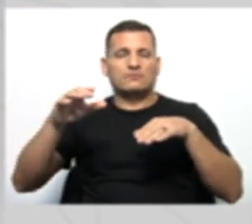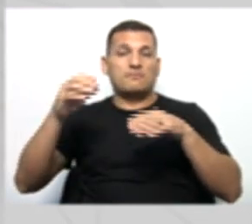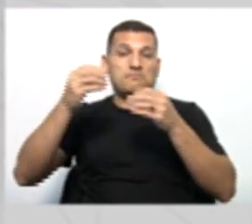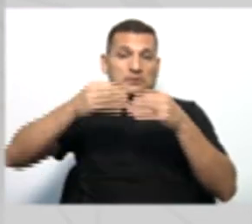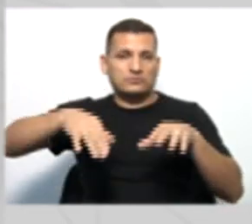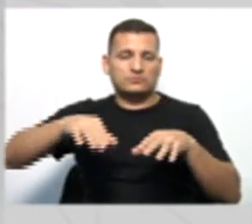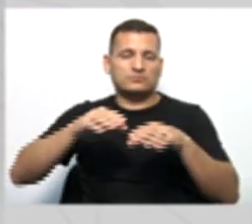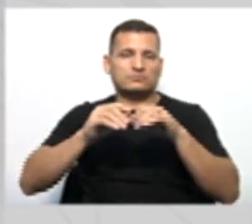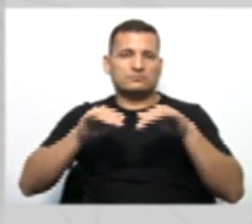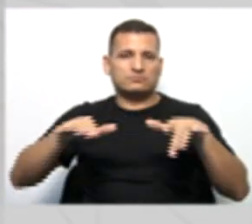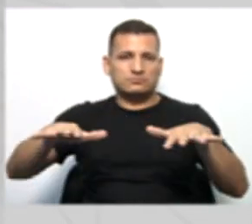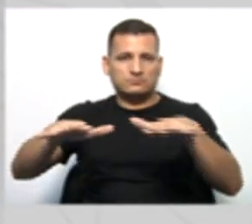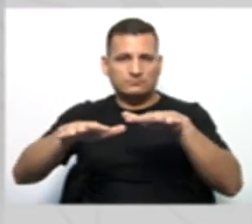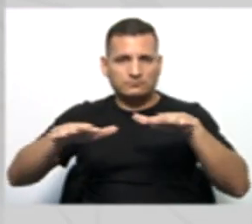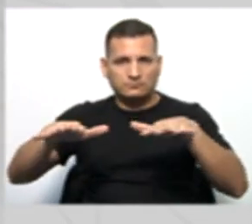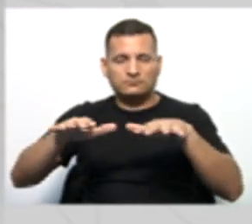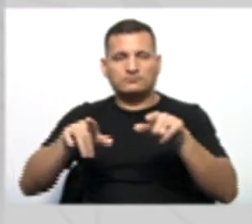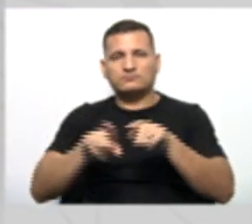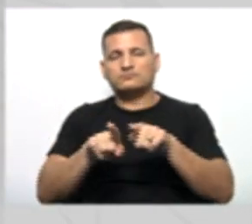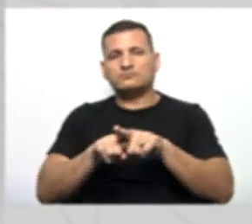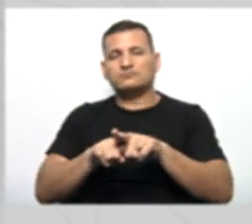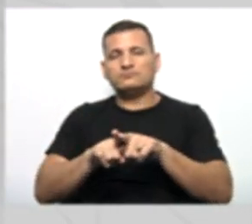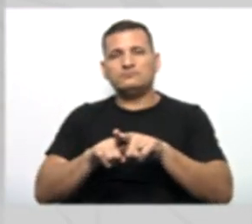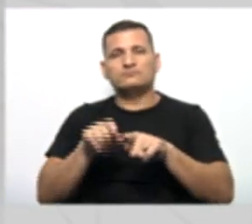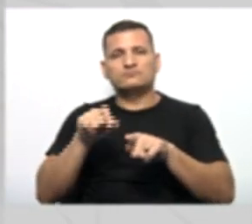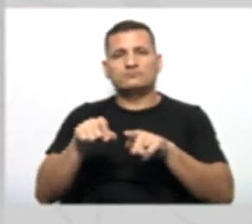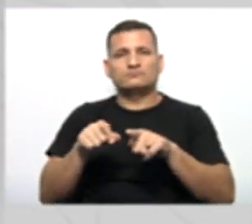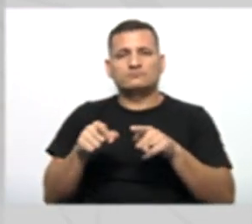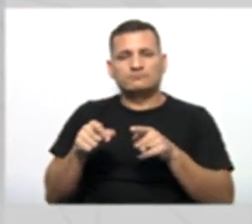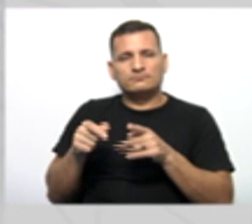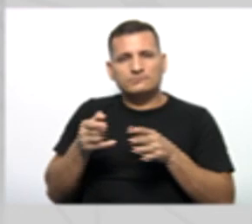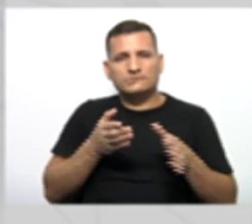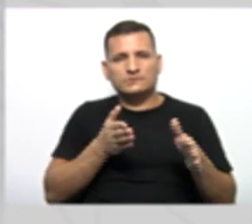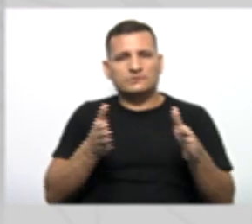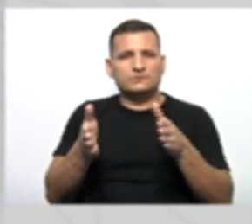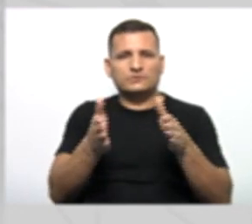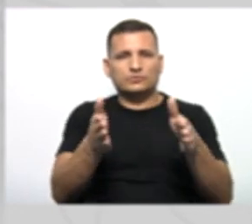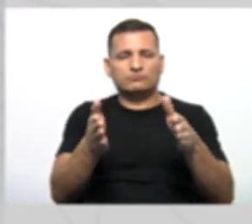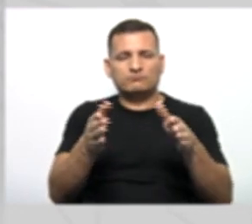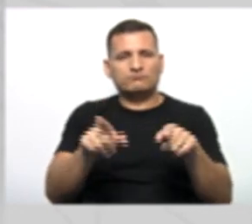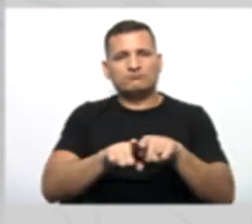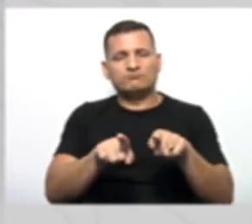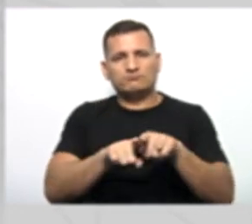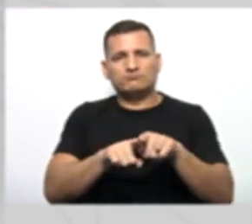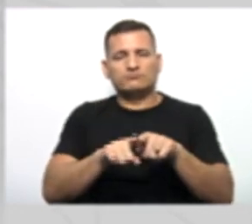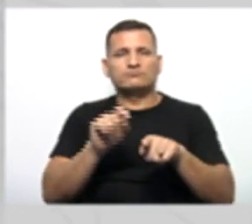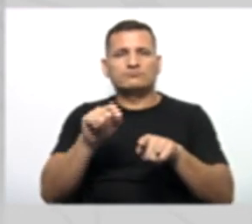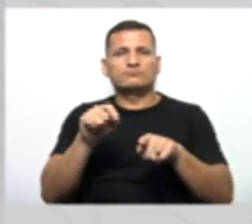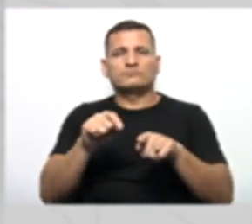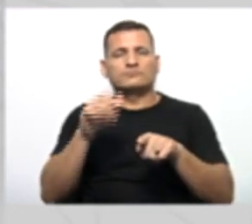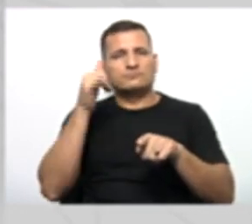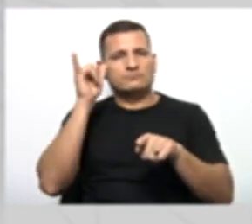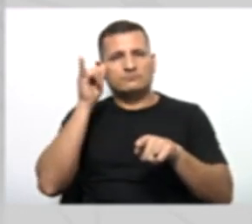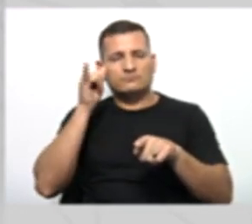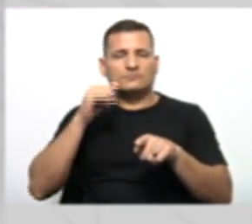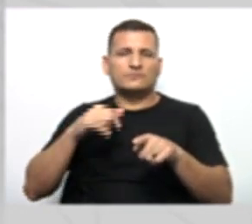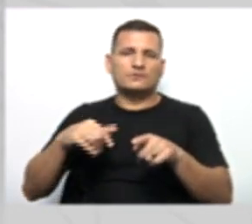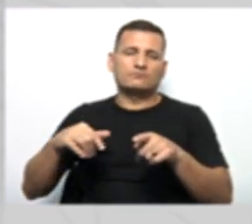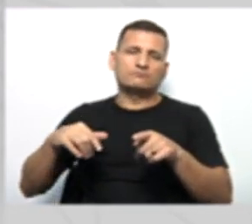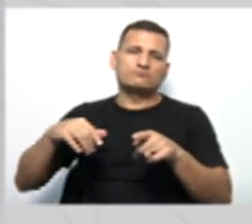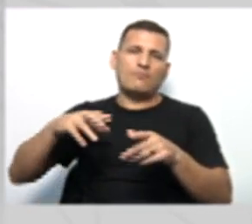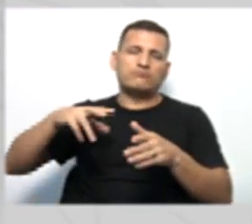E também podemos ter destruição de rios, de corpos d'água. Quando o gado passa, pode acabar